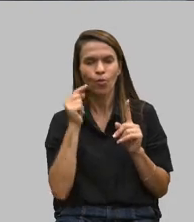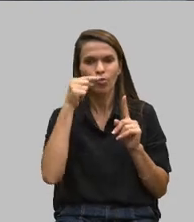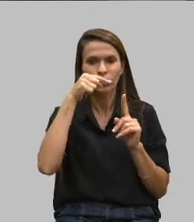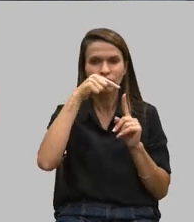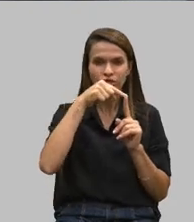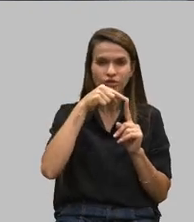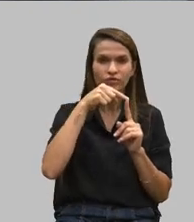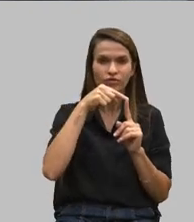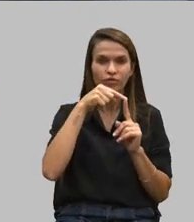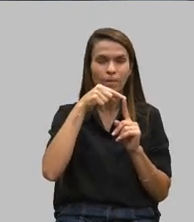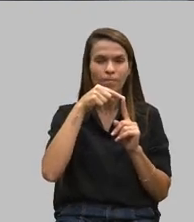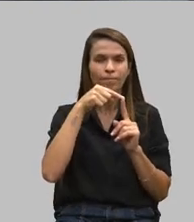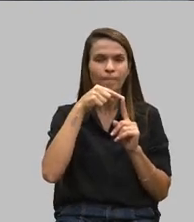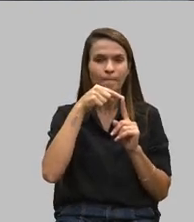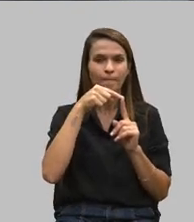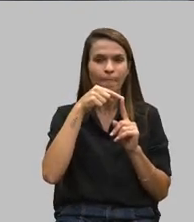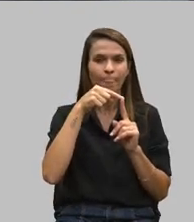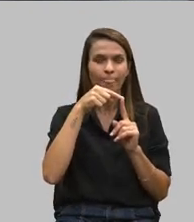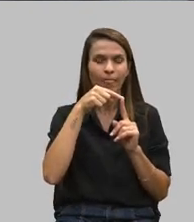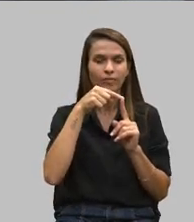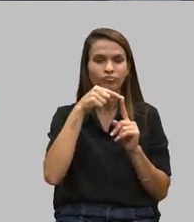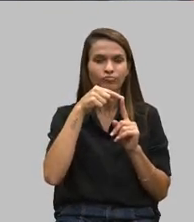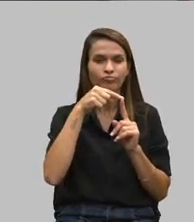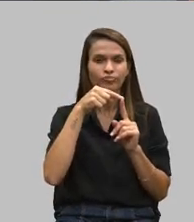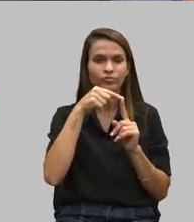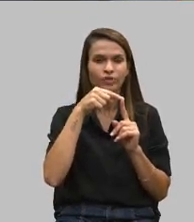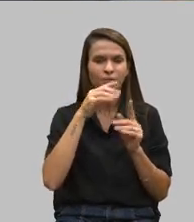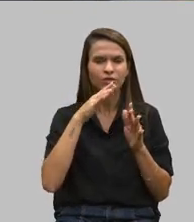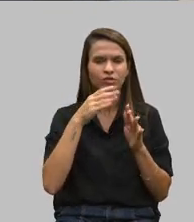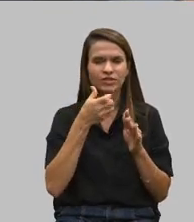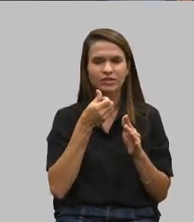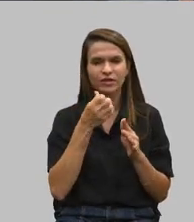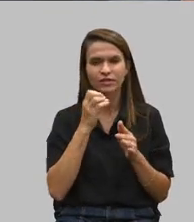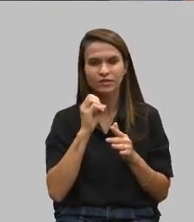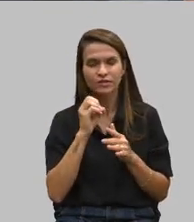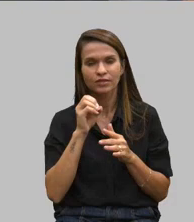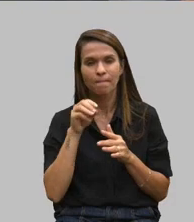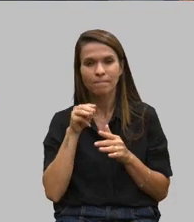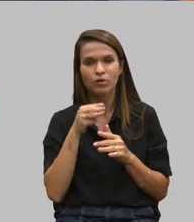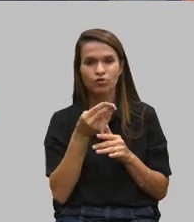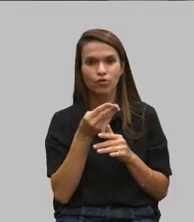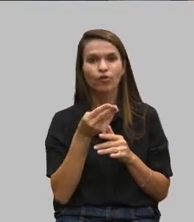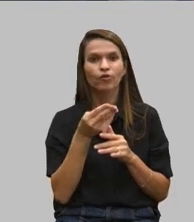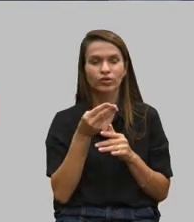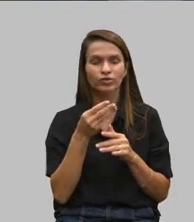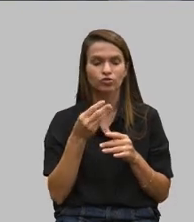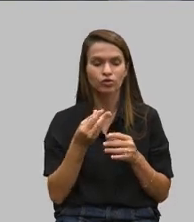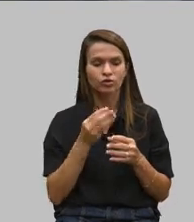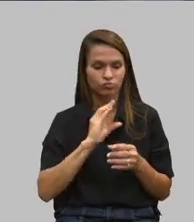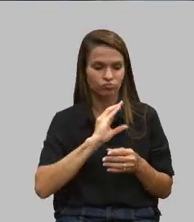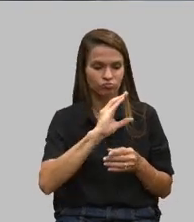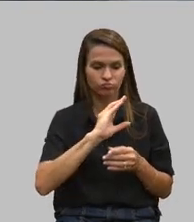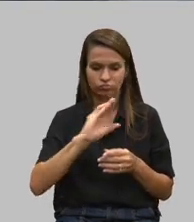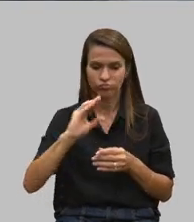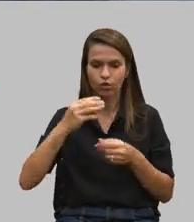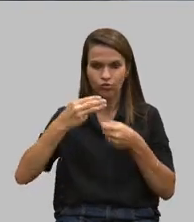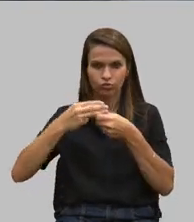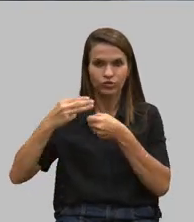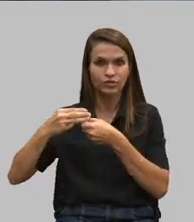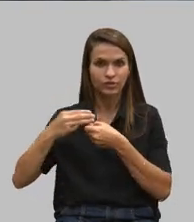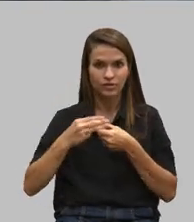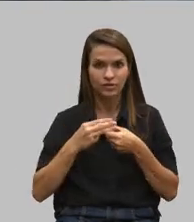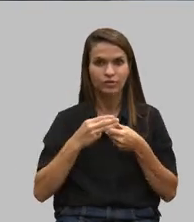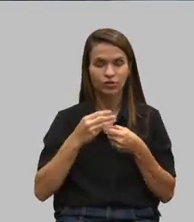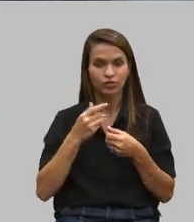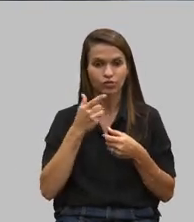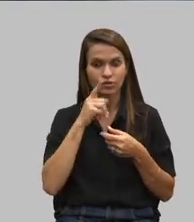história e dentro de um recurso de cerca de 16 160 milhões de reais que nós daremos aos municípios que que chegarem na